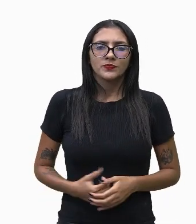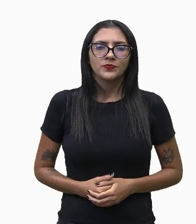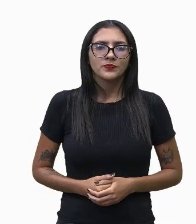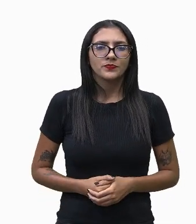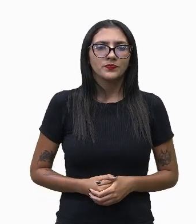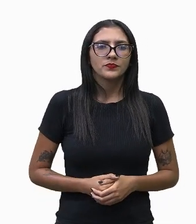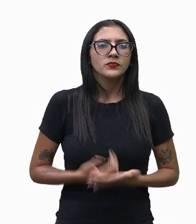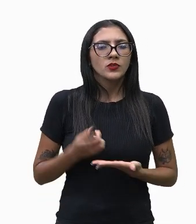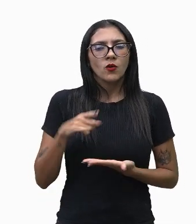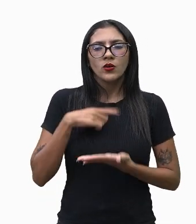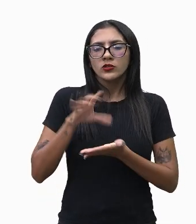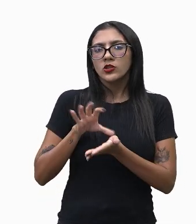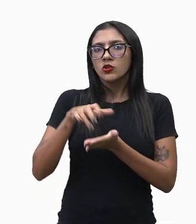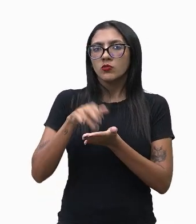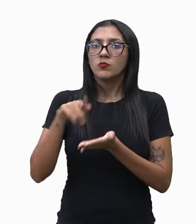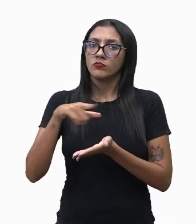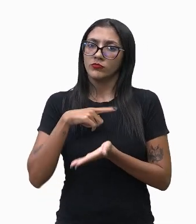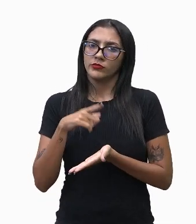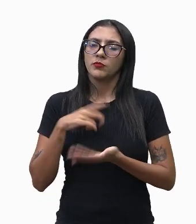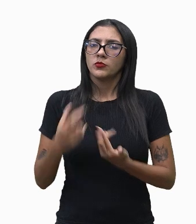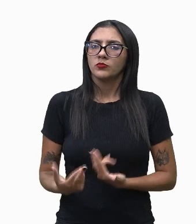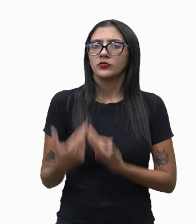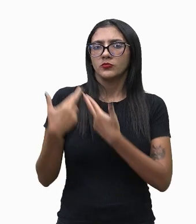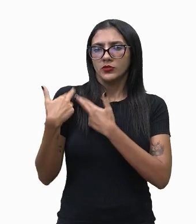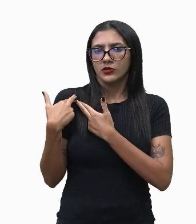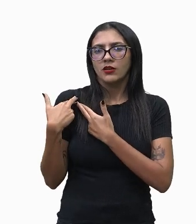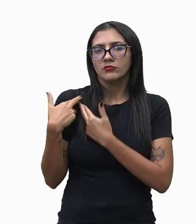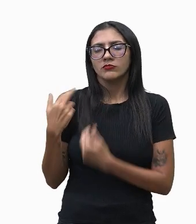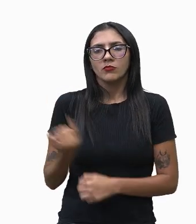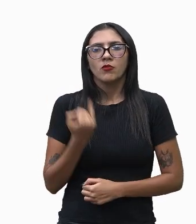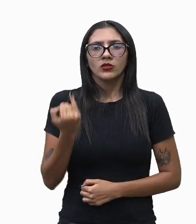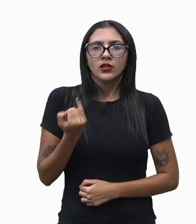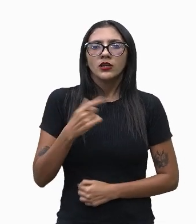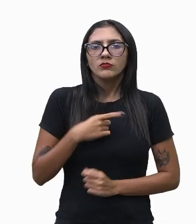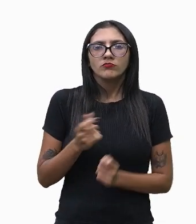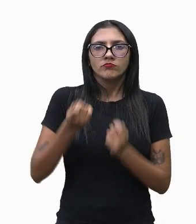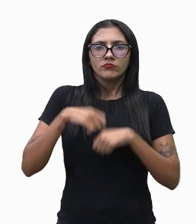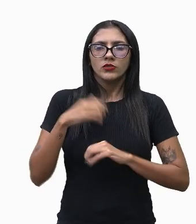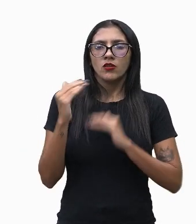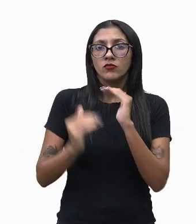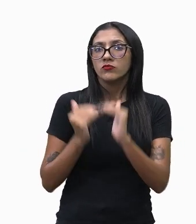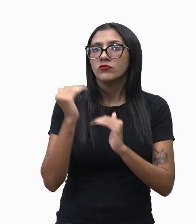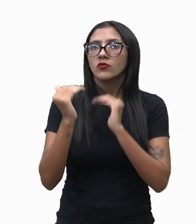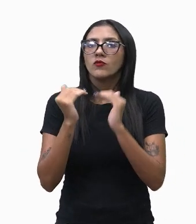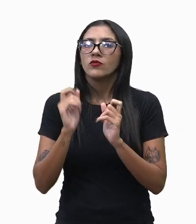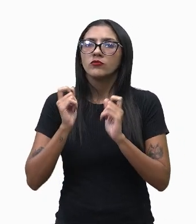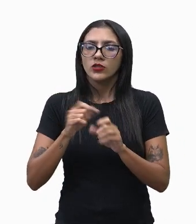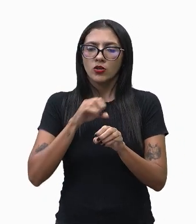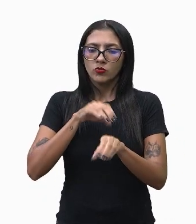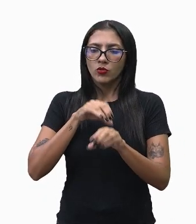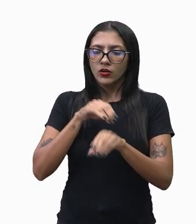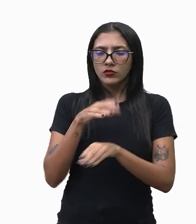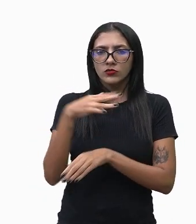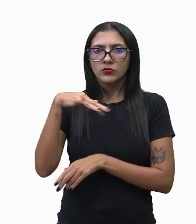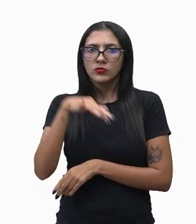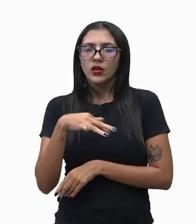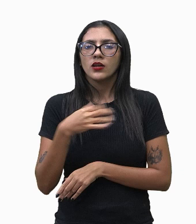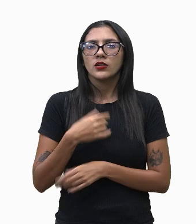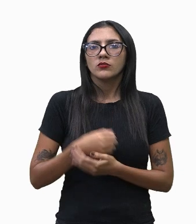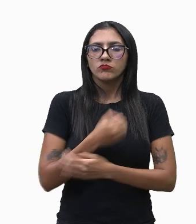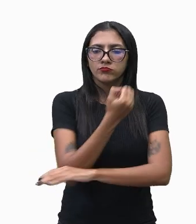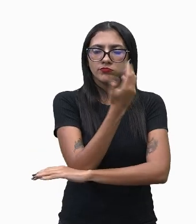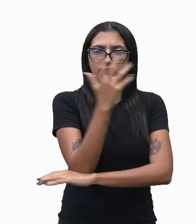governamentais, as ONGs, elas têm esse papel aí, né, de desenvolver a questão da educação ambiental. Então, nós